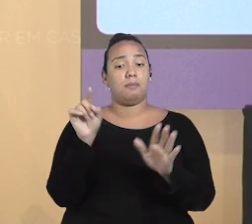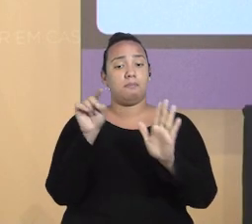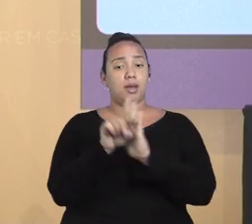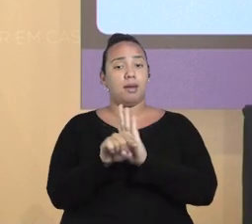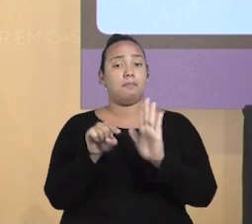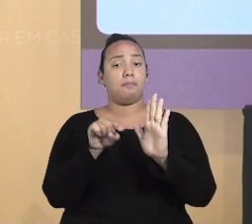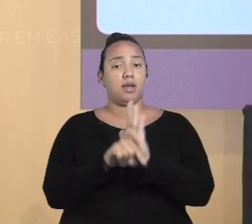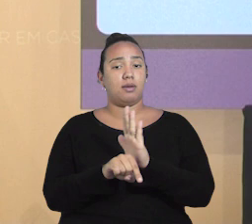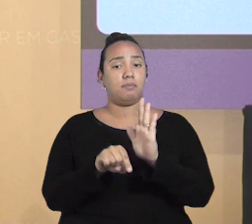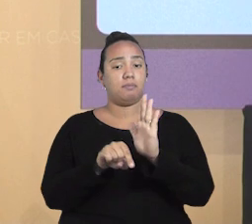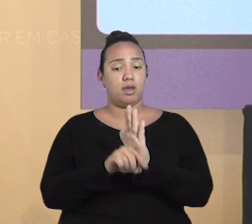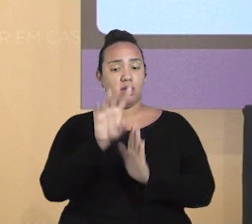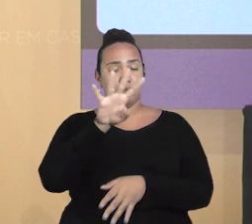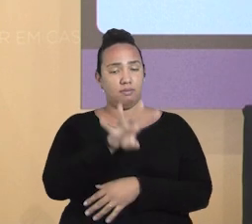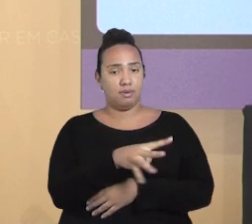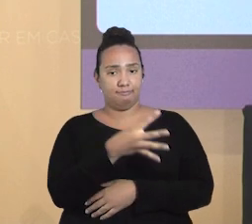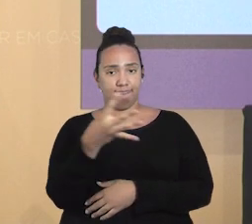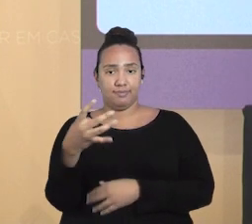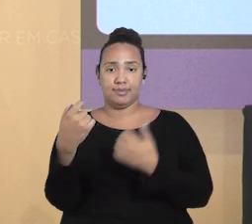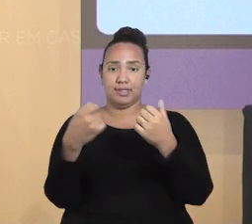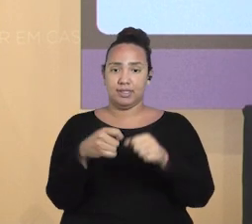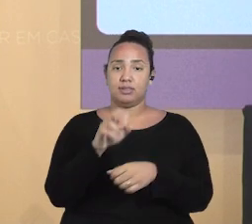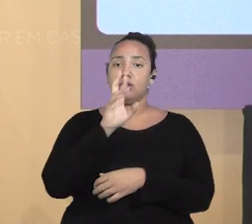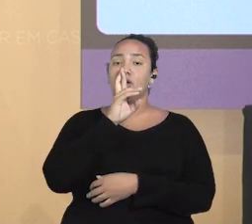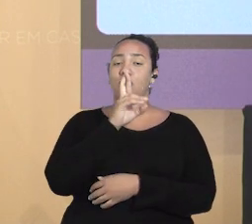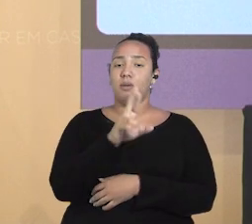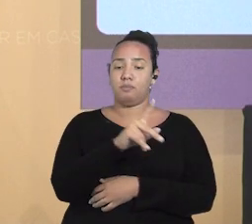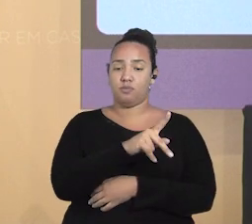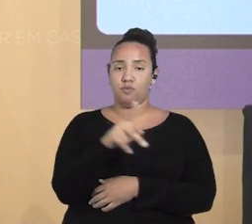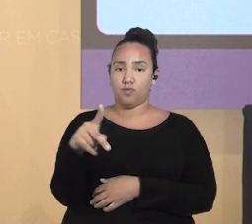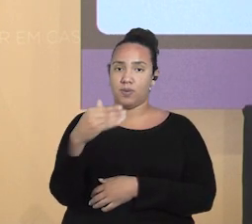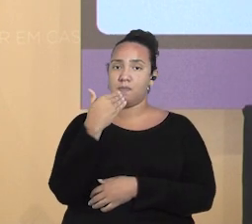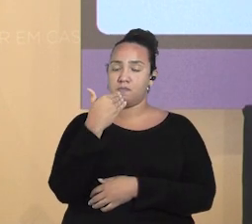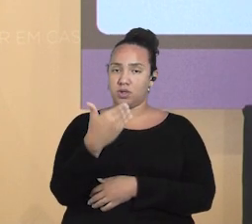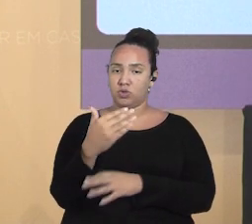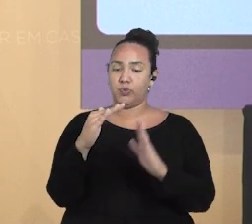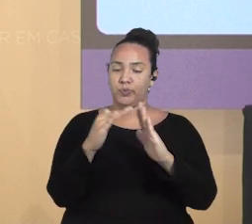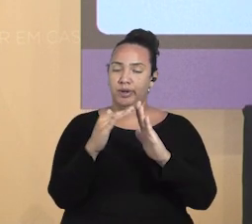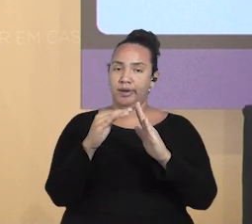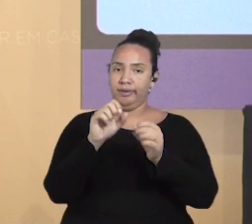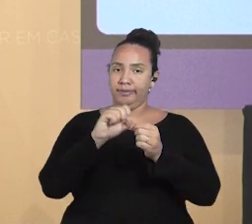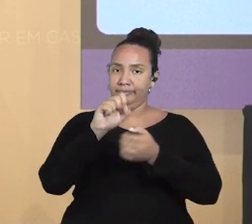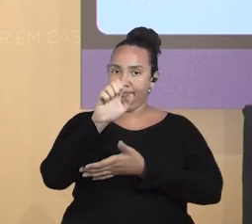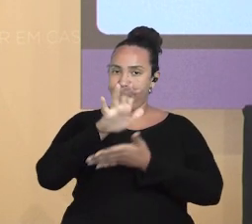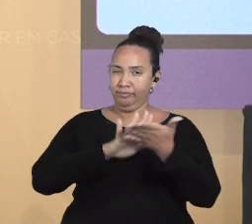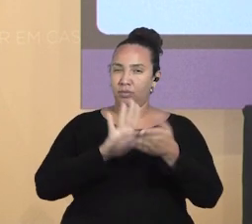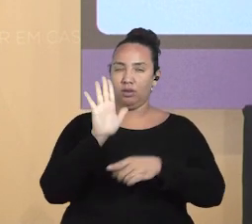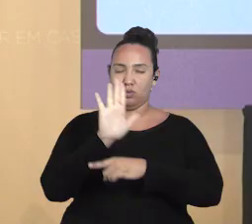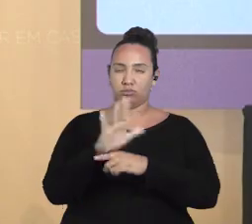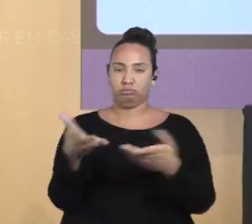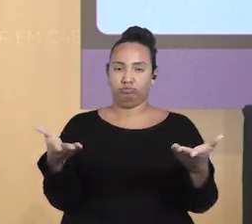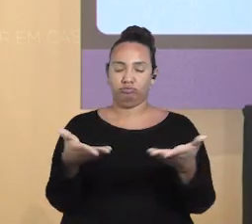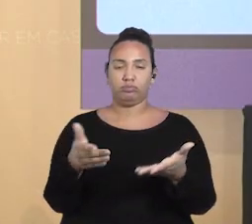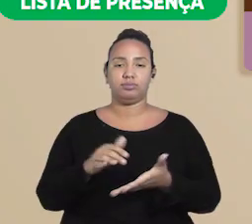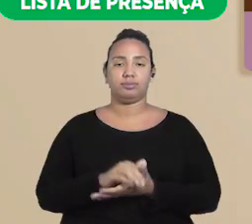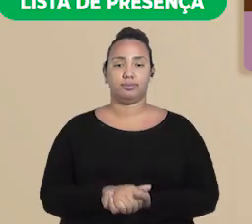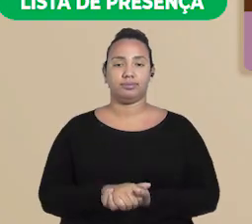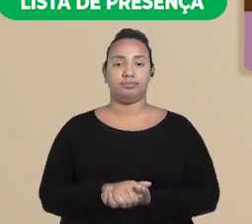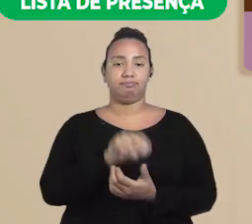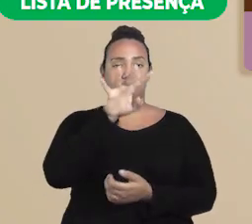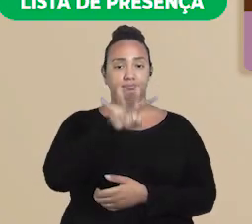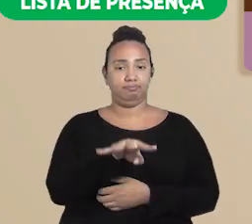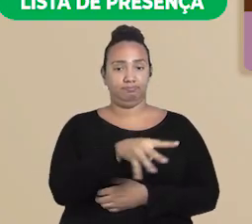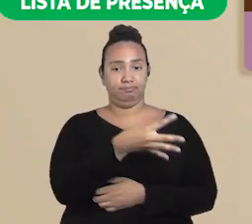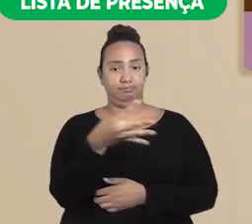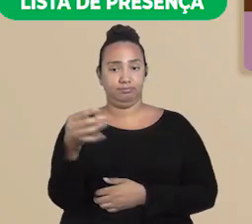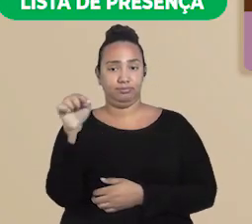para responder as atividades de uma tabela que a professora Sandra passou para responder em casa. Vamos ajudá-lo? A